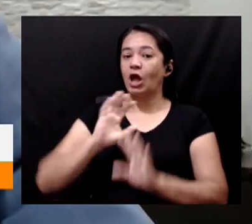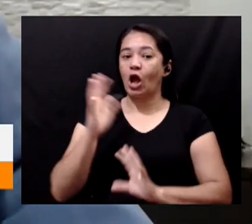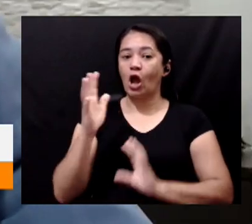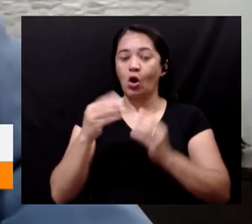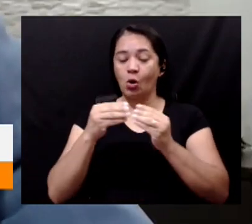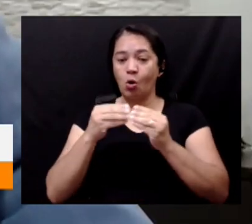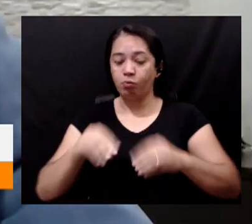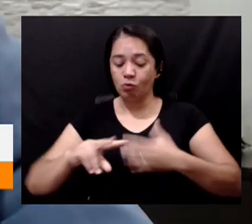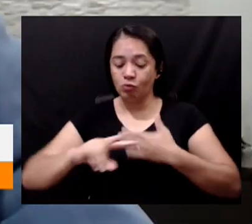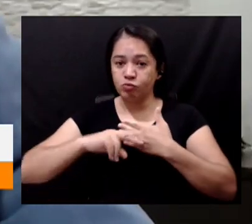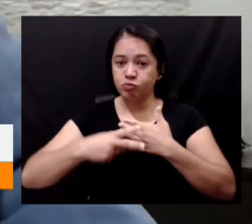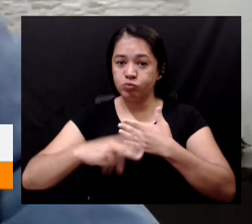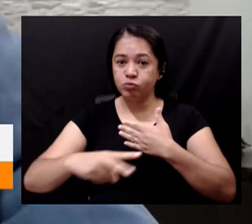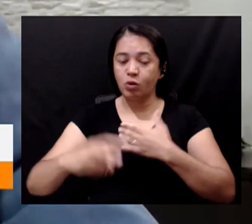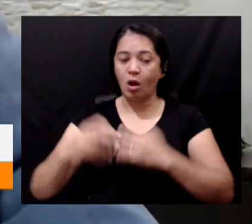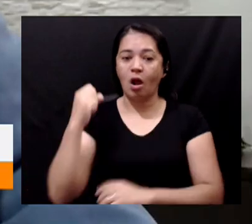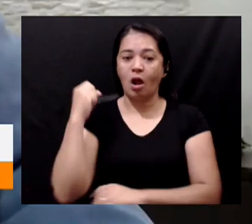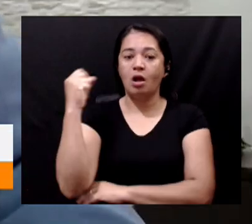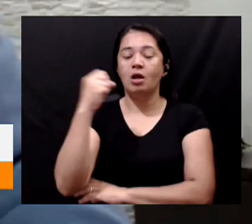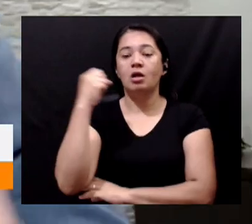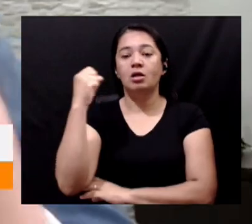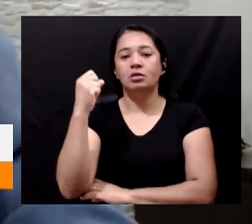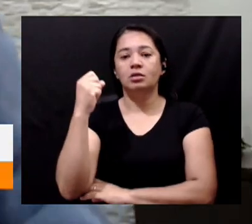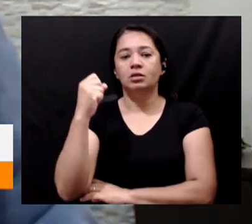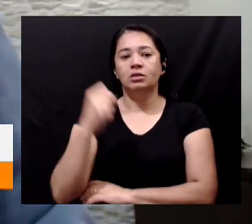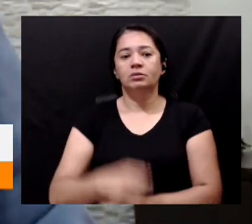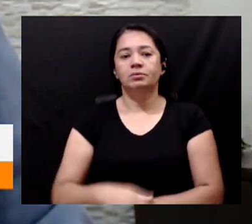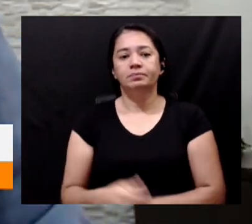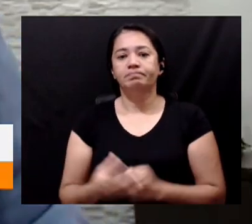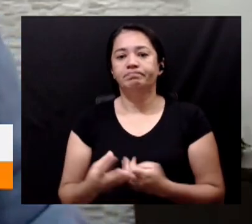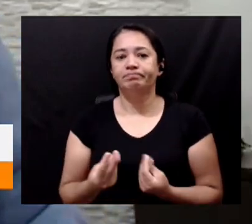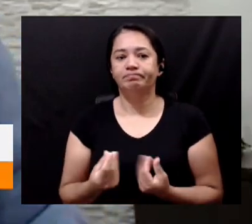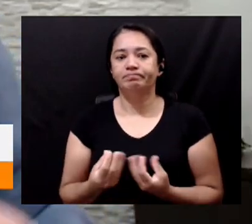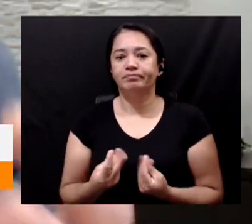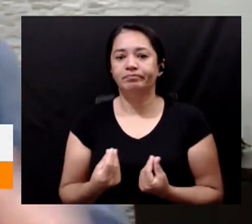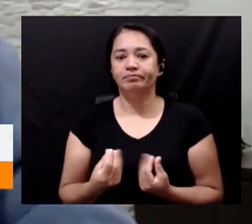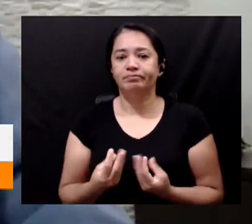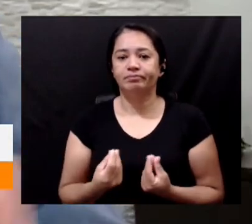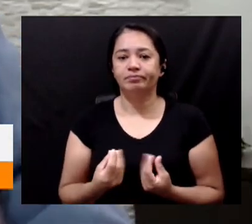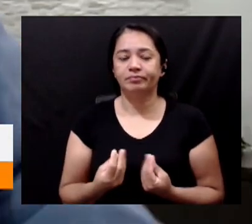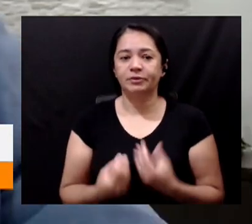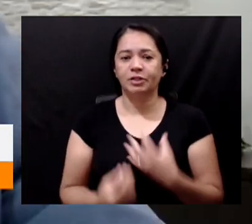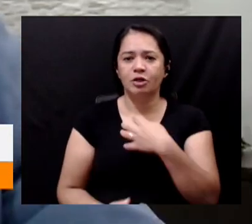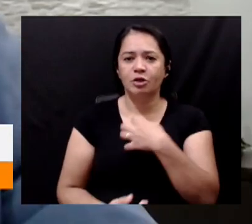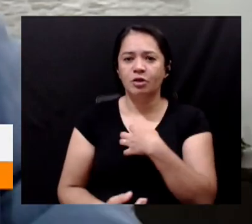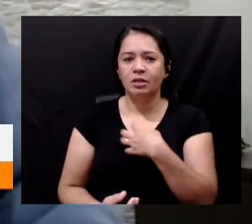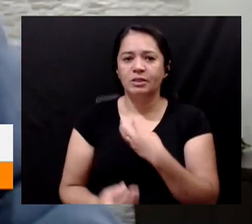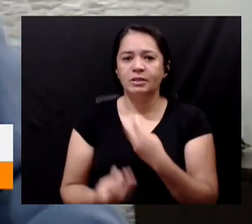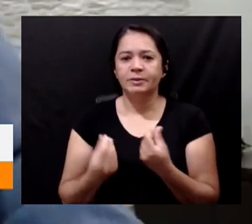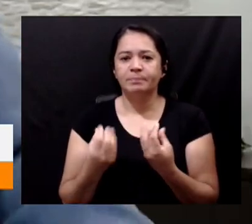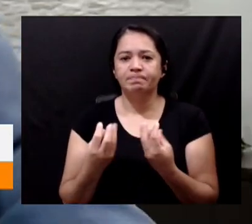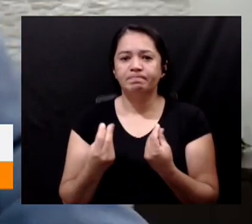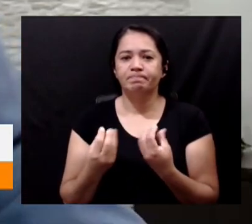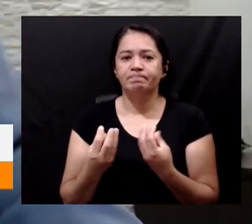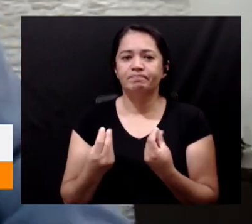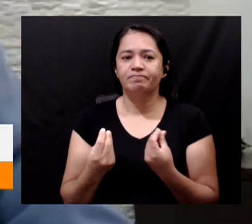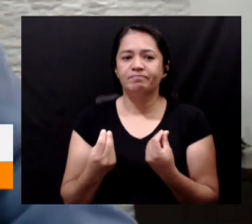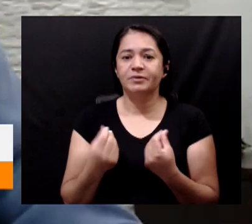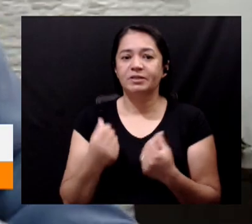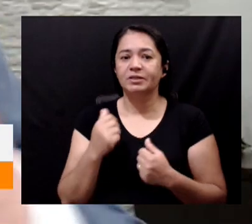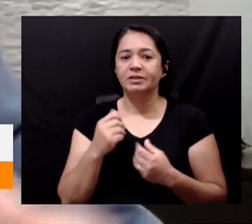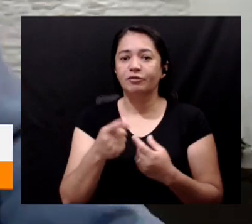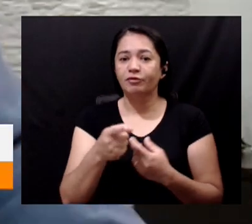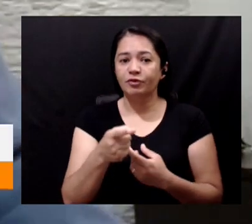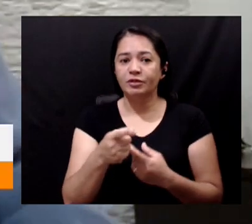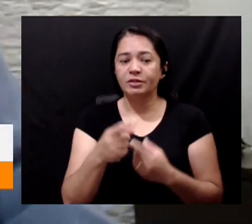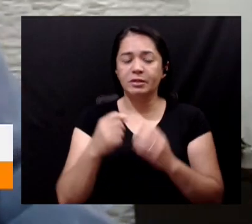grave. Então, embora seja, digamos, uma sensação de você estar impactando, né, de